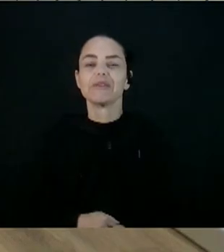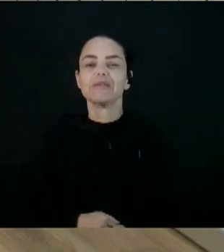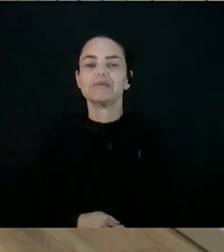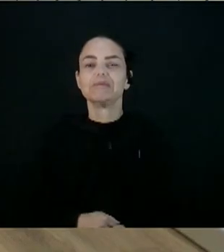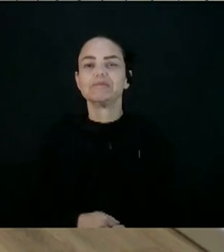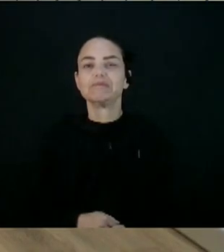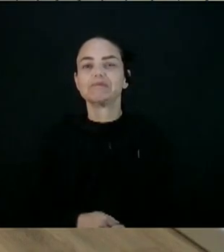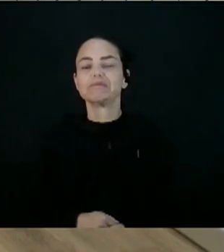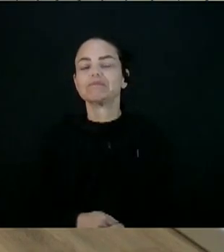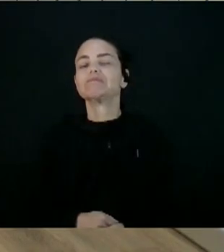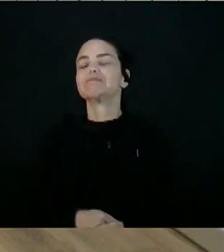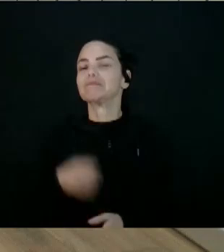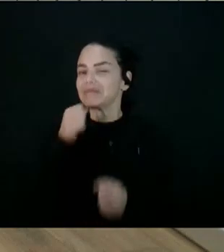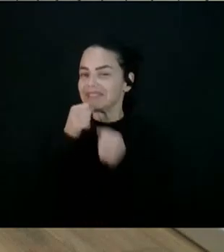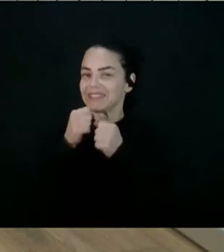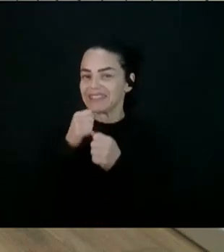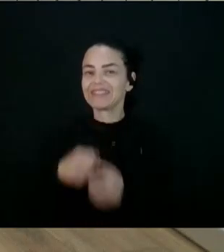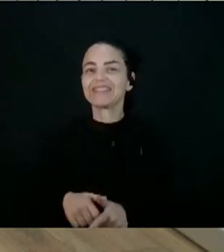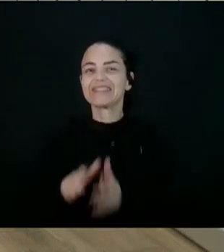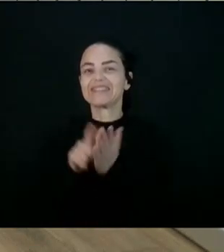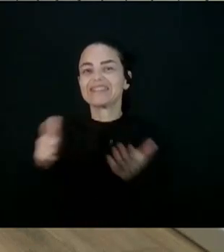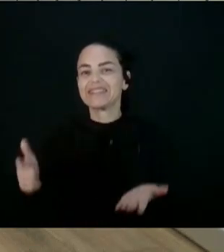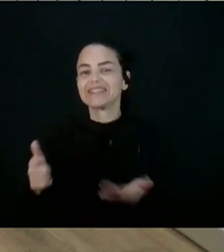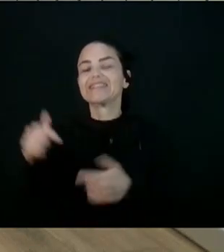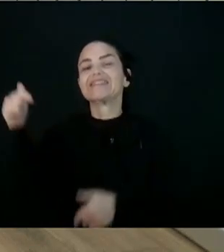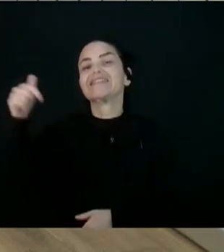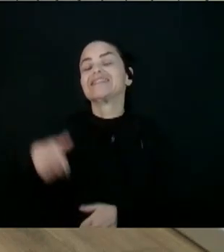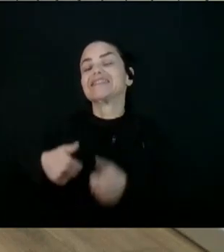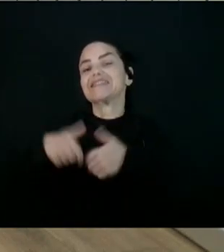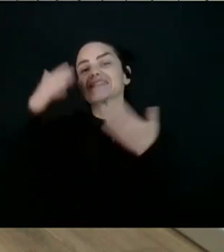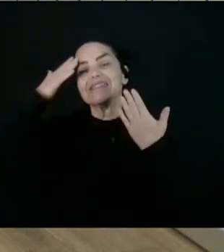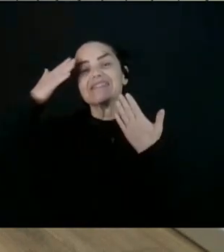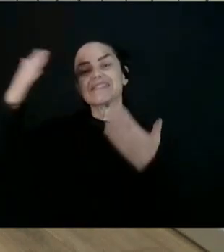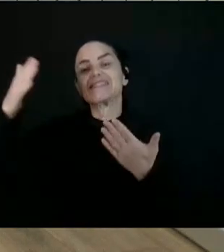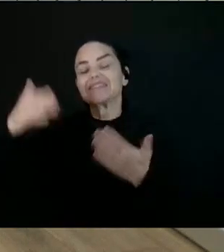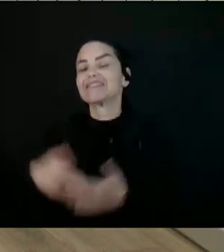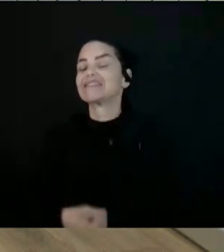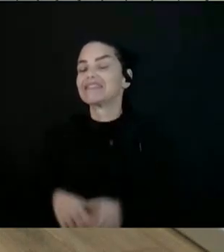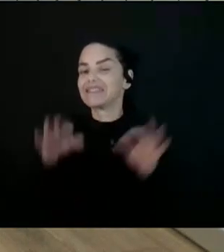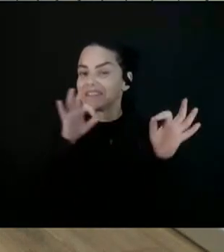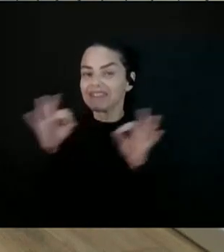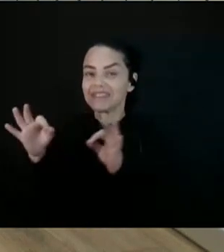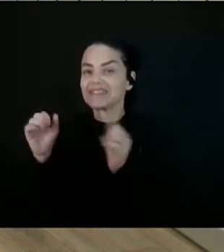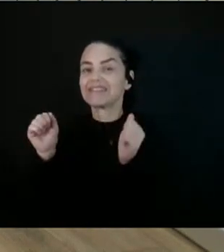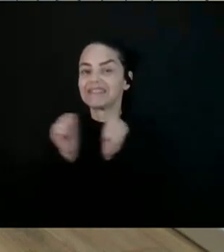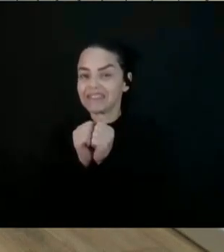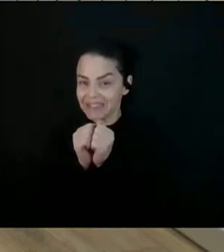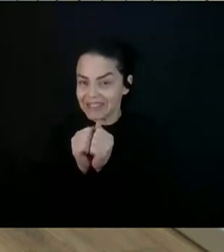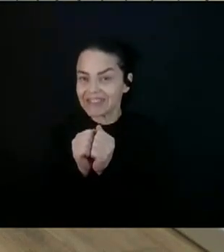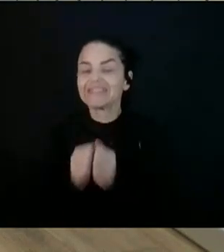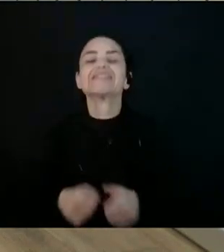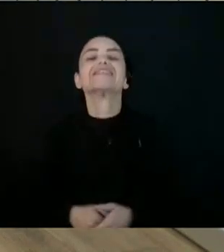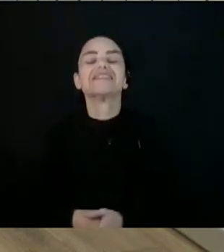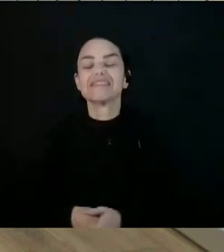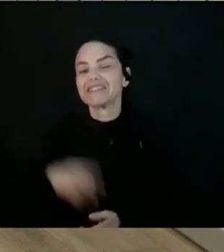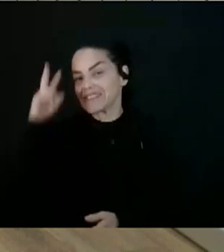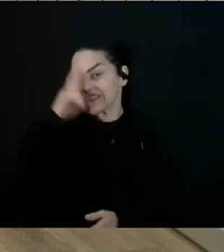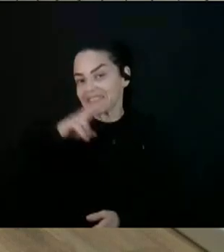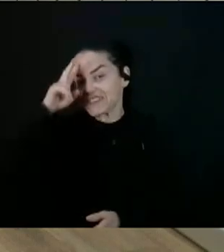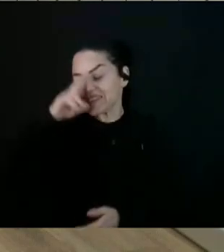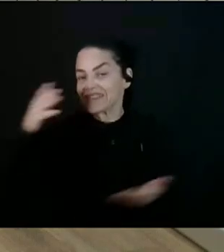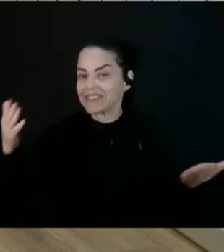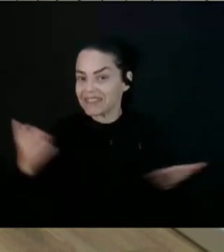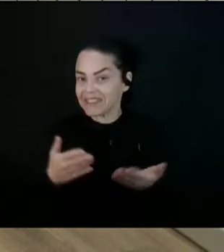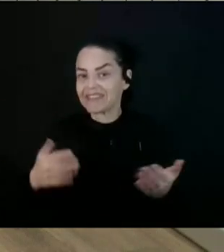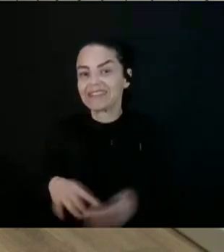O Jornal Câmara Notícia fica por aqui. Muito obrigado pela sua companhia, pela sua audiência. Lembrando, hoje é